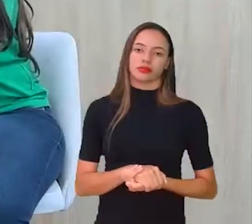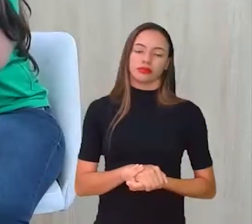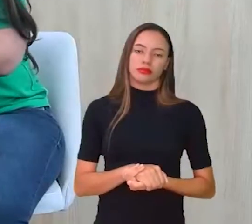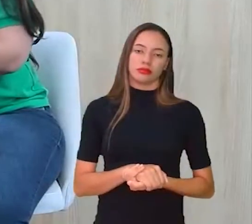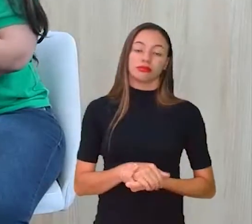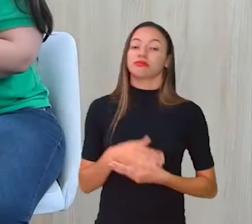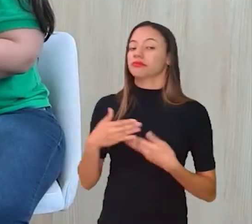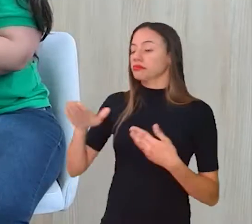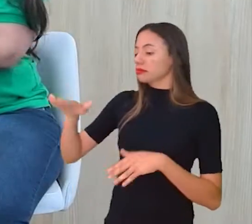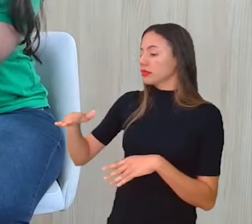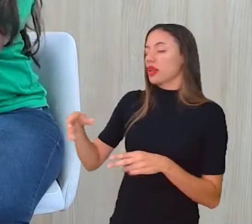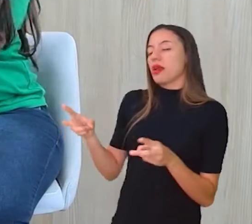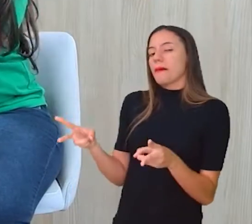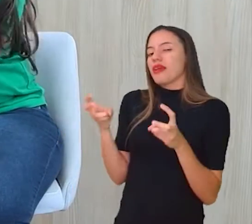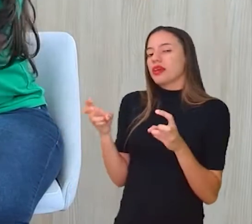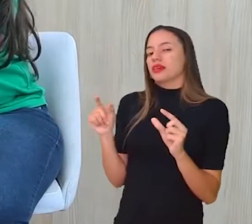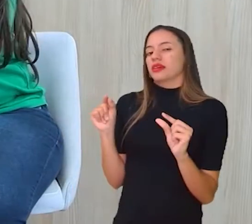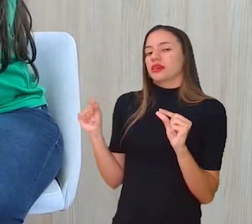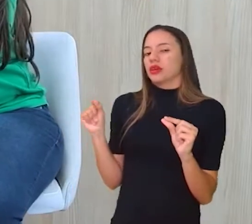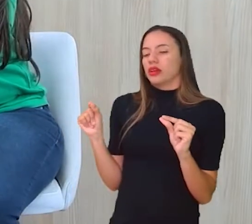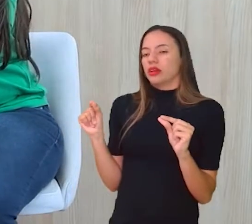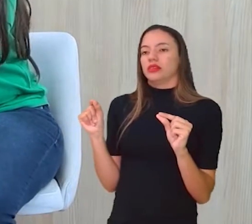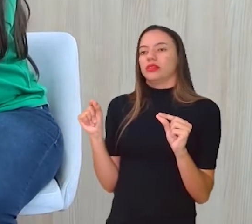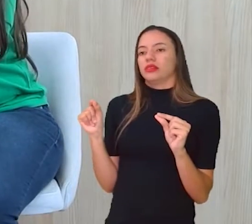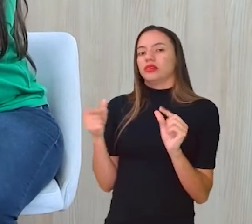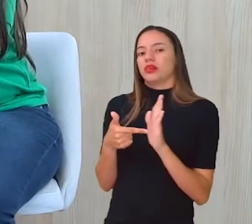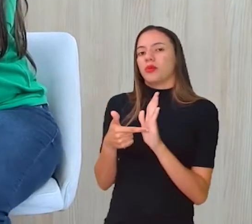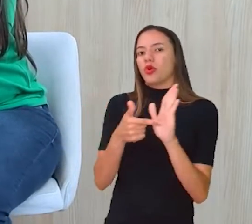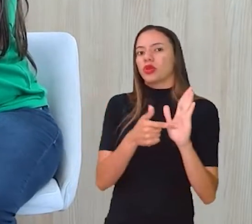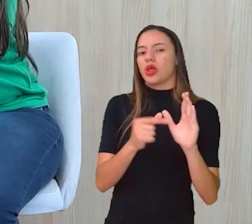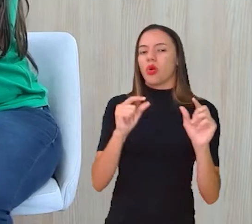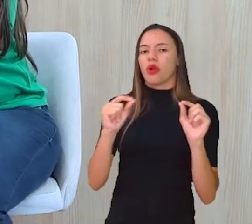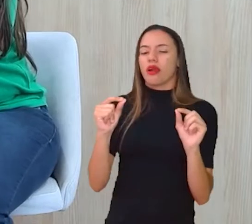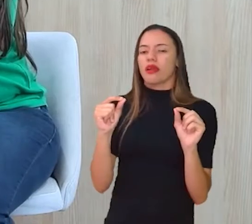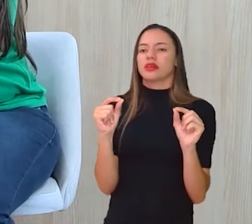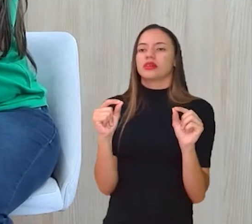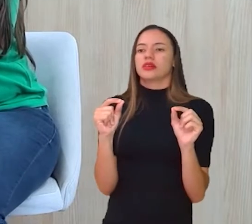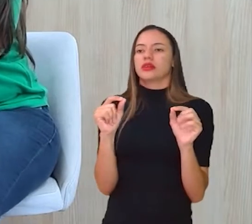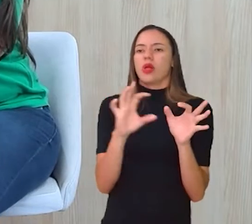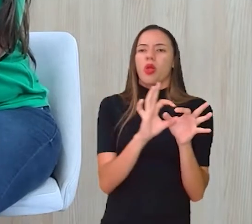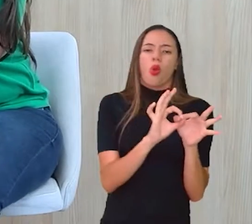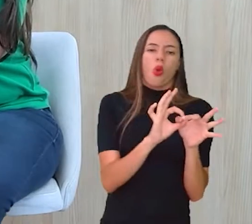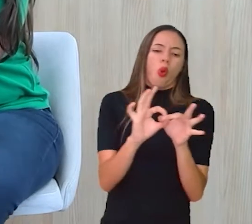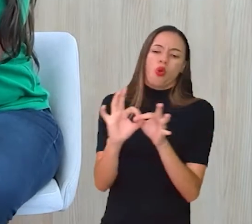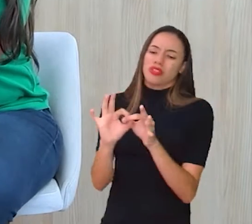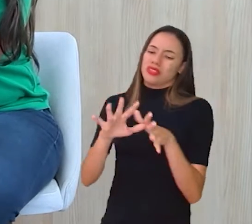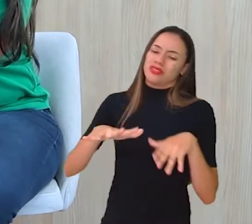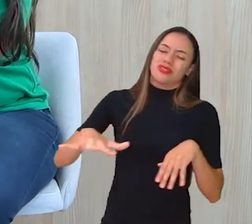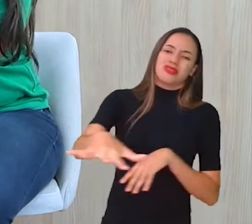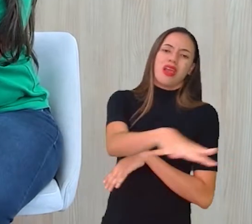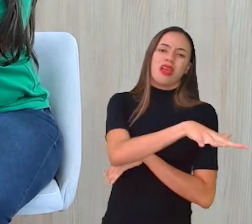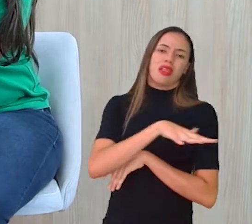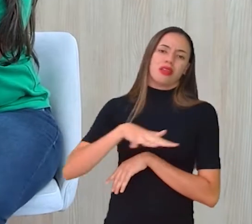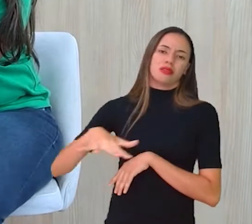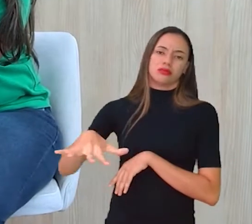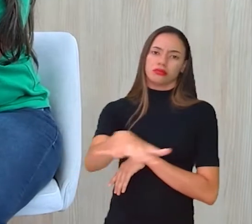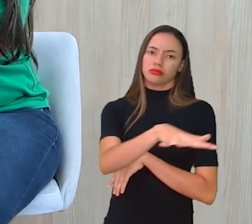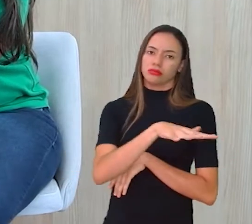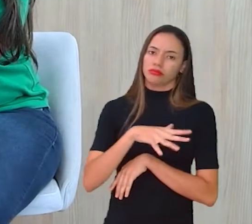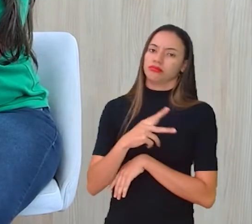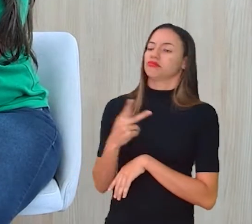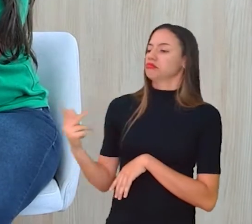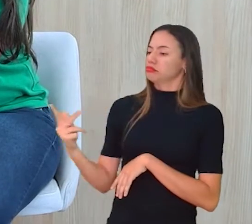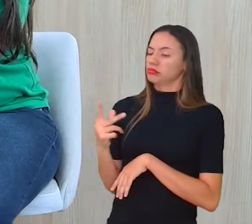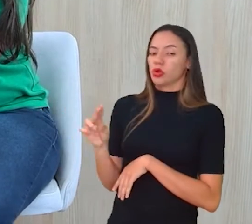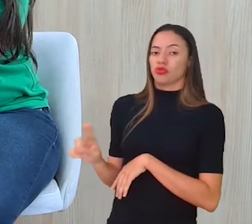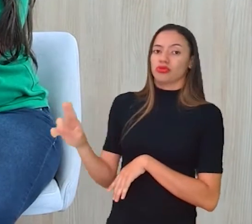Então, você percebe, né, que a gente trouxe aí meio que um panorama, né, é algo que a gente está utilizando muito, né, a professora Carla,